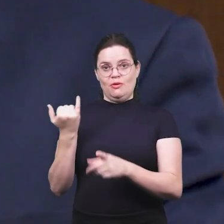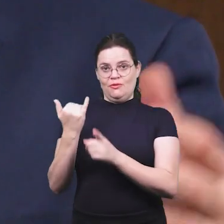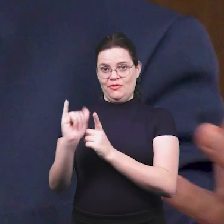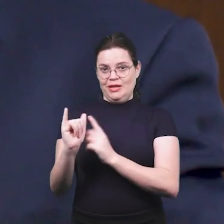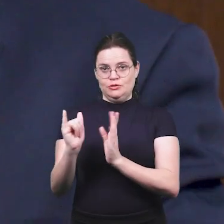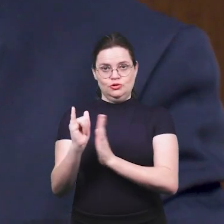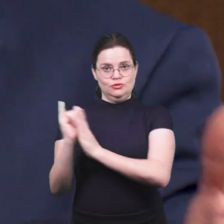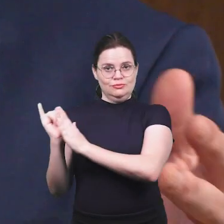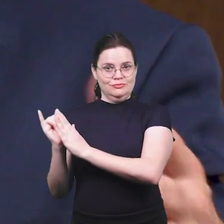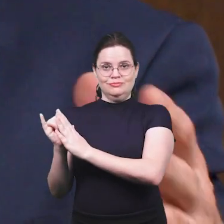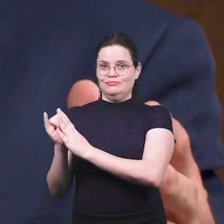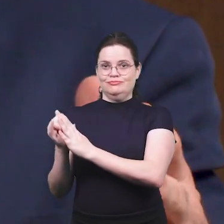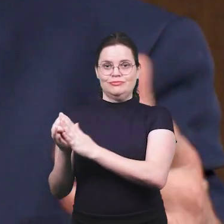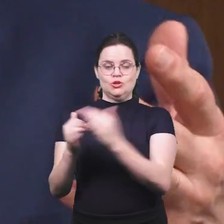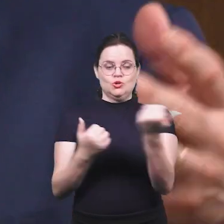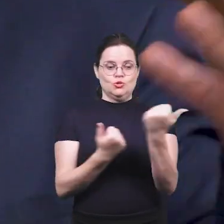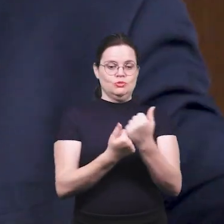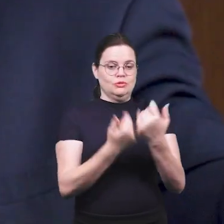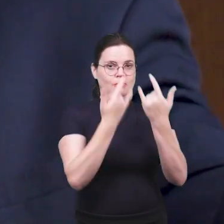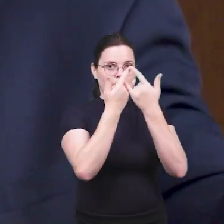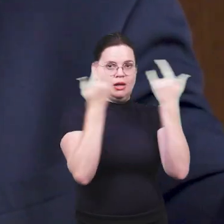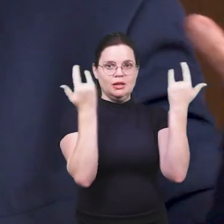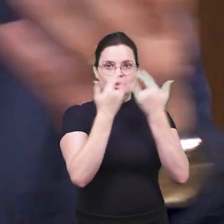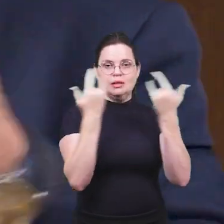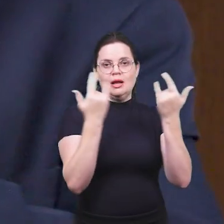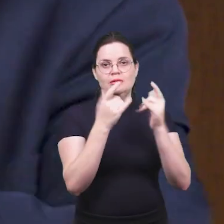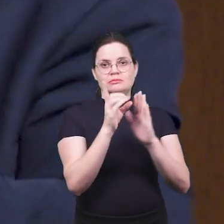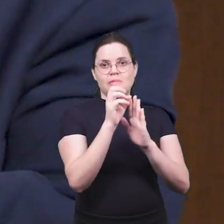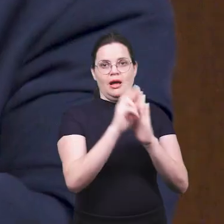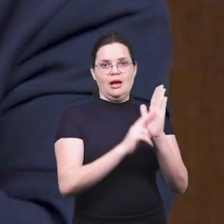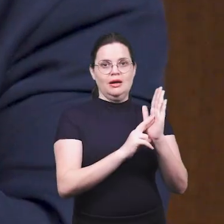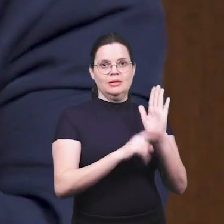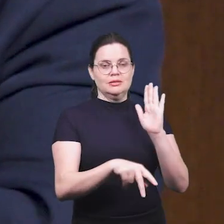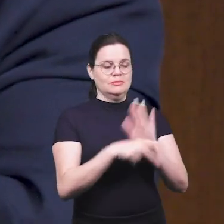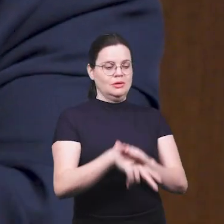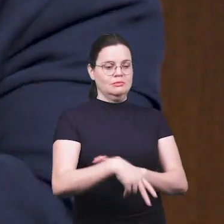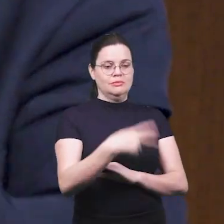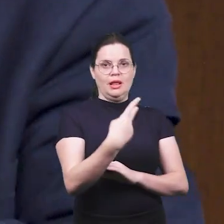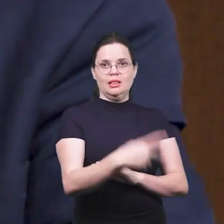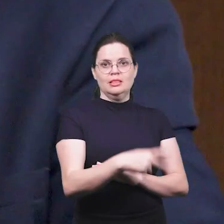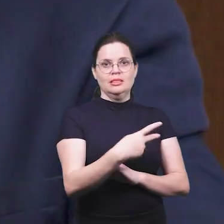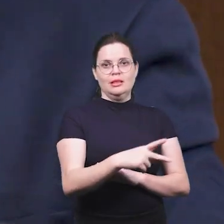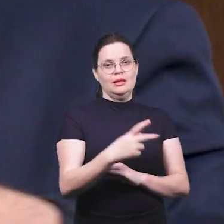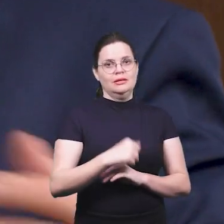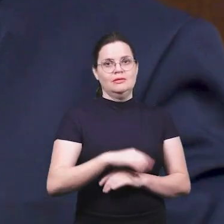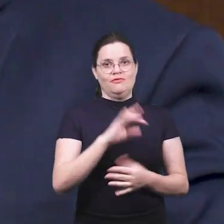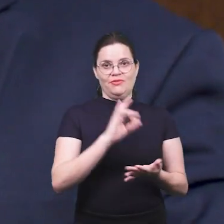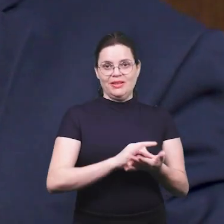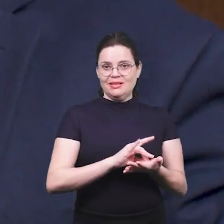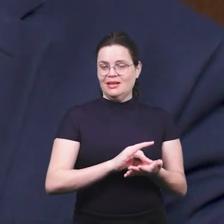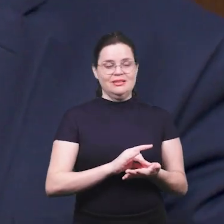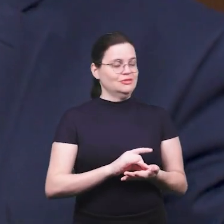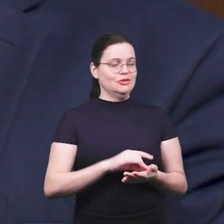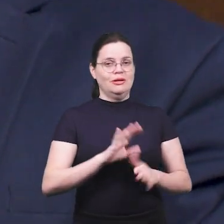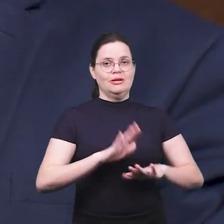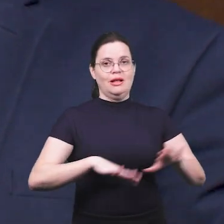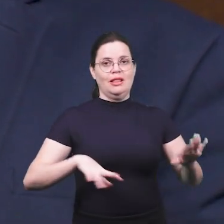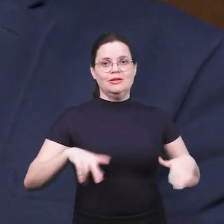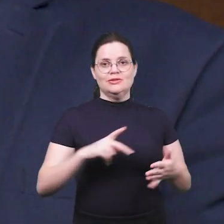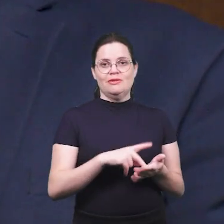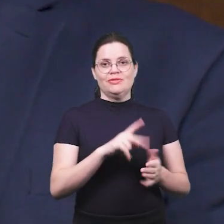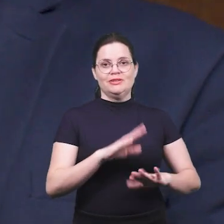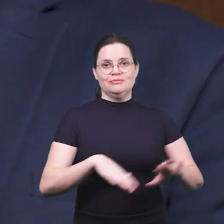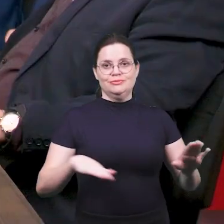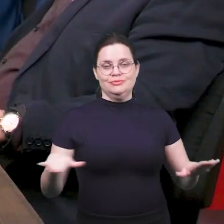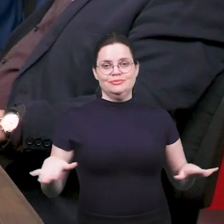situações, substituindo o profético por dogmas, né? Por uma verdade relativa,